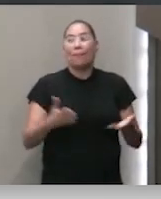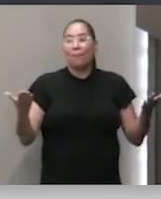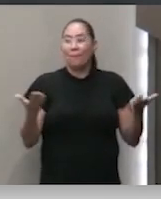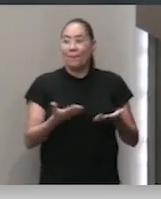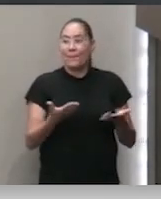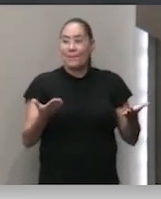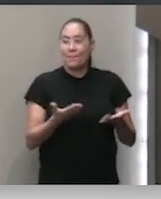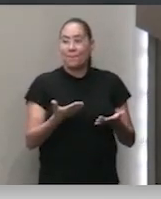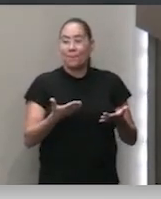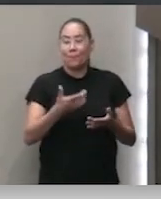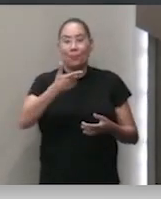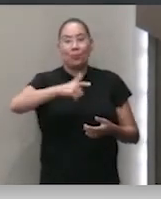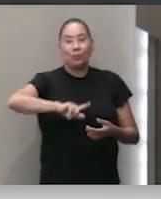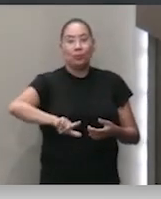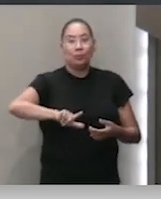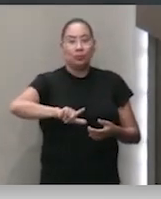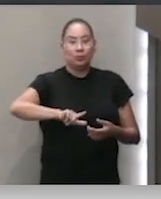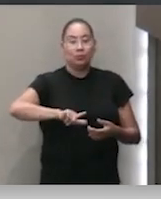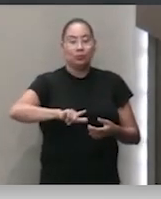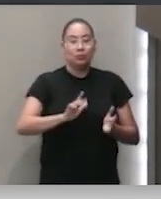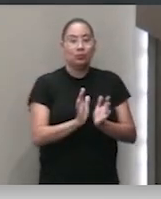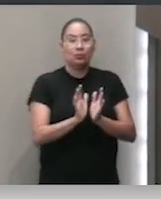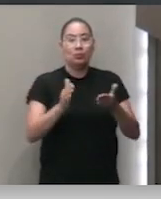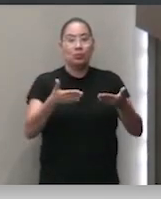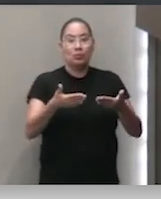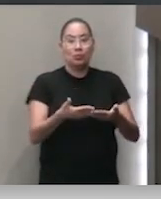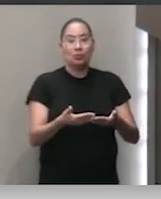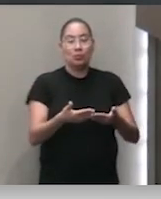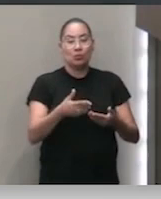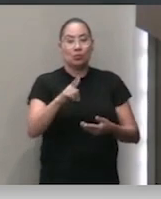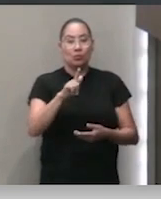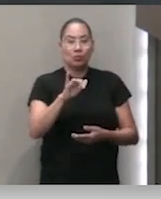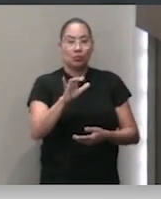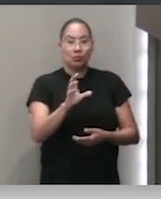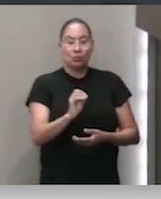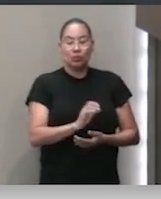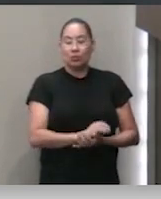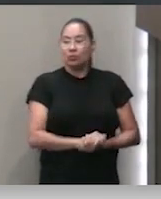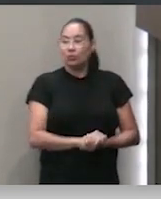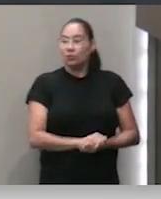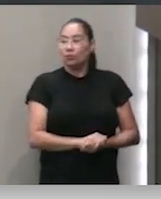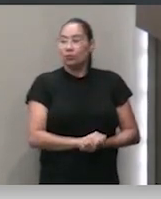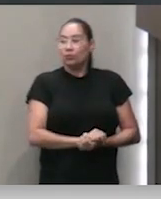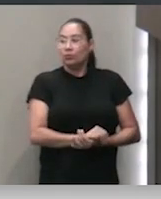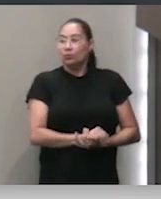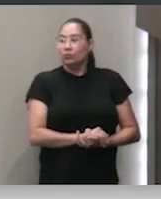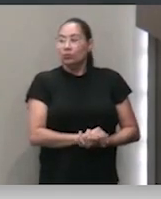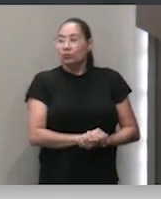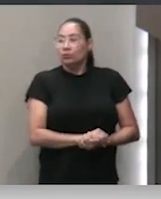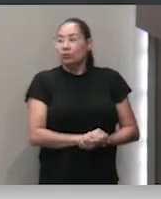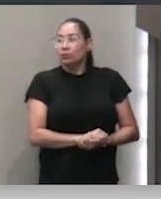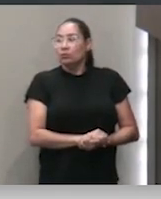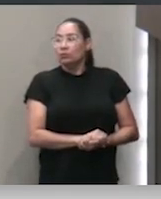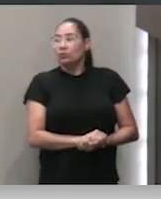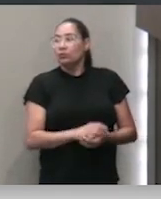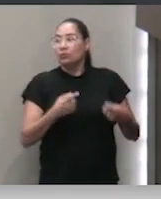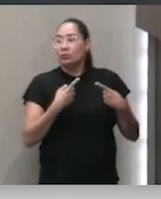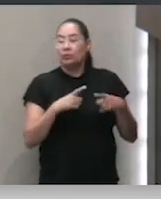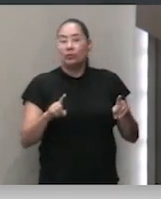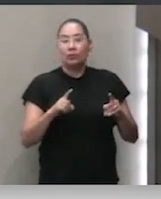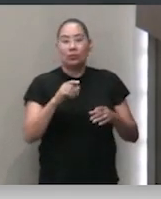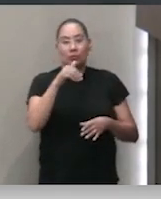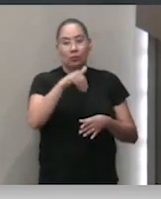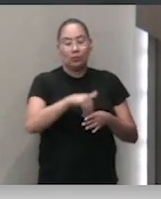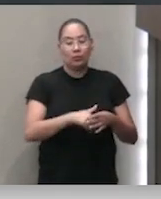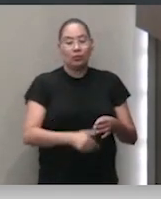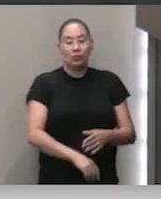passar novamente a condução dos trabalhos ao presidente vereador Gil Krug. E aberta a votação.